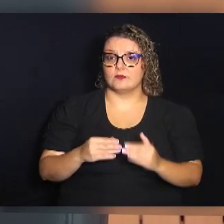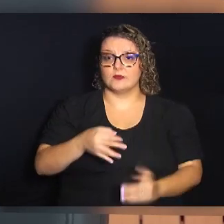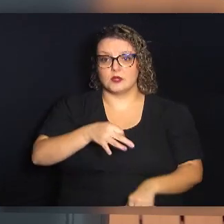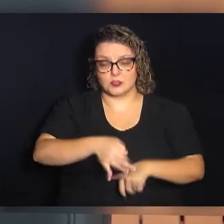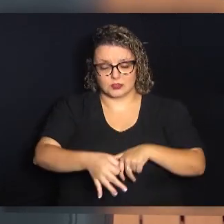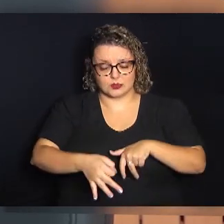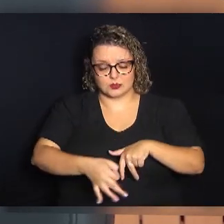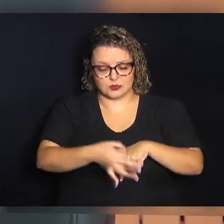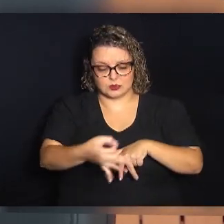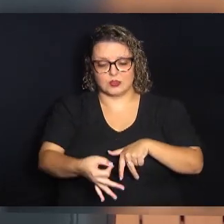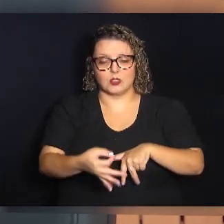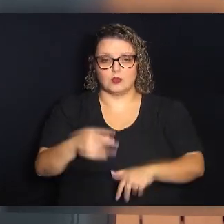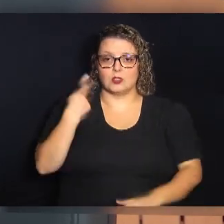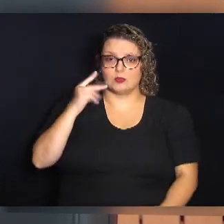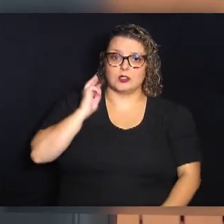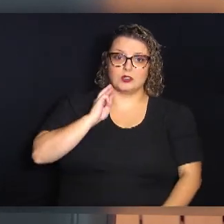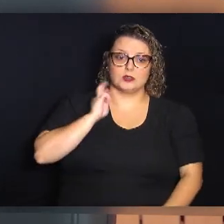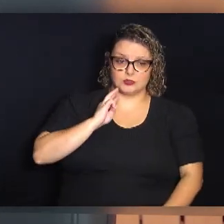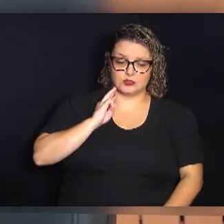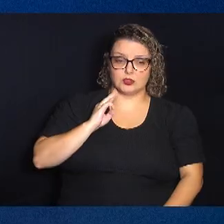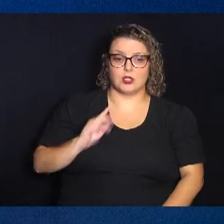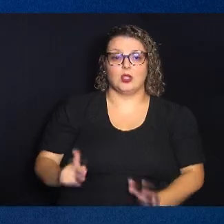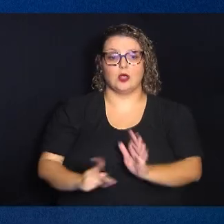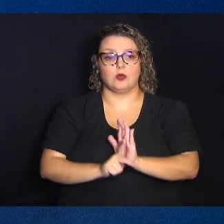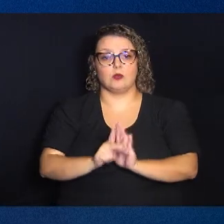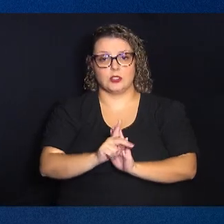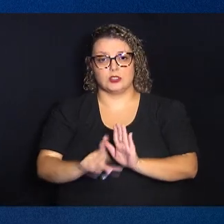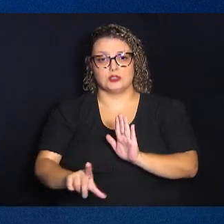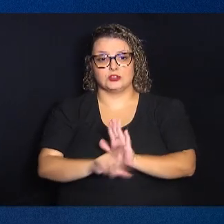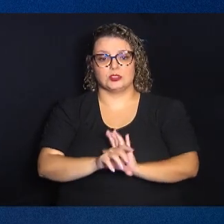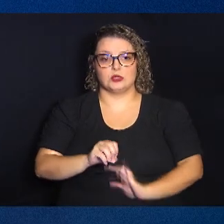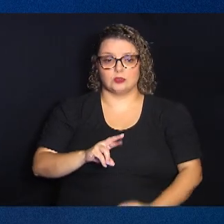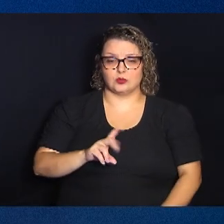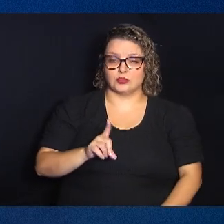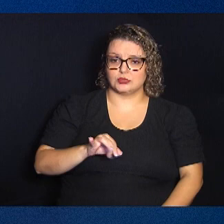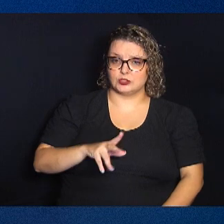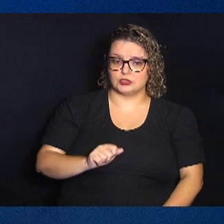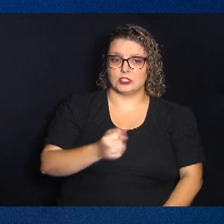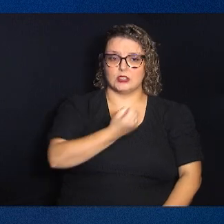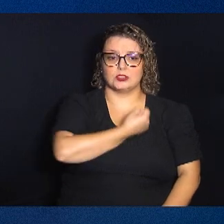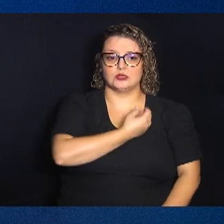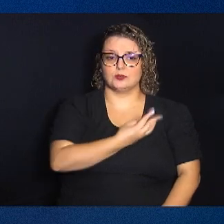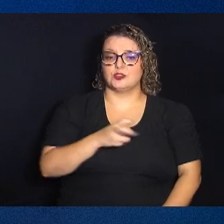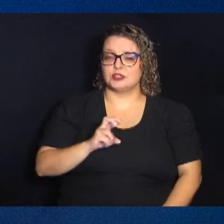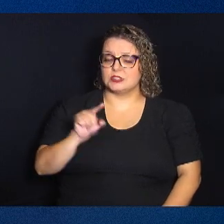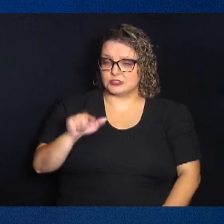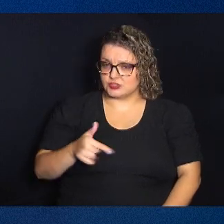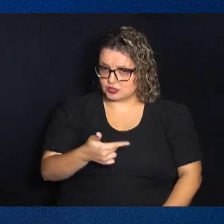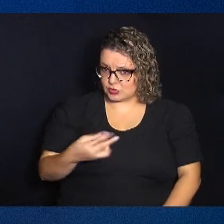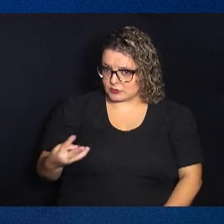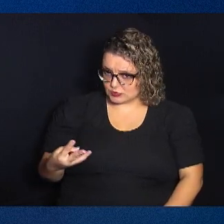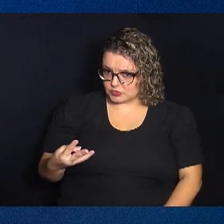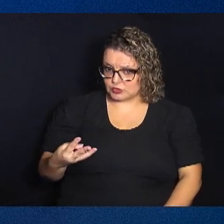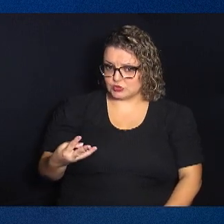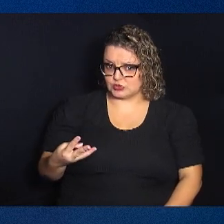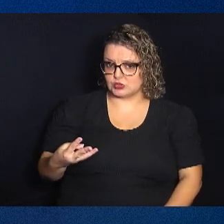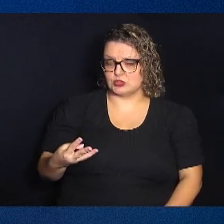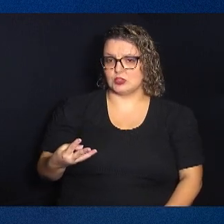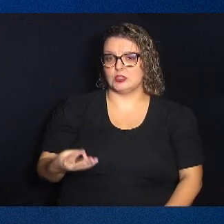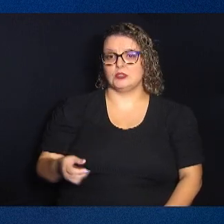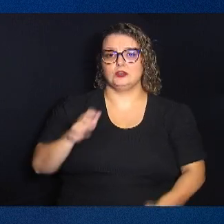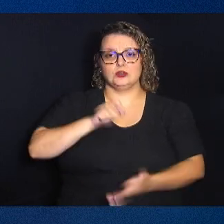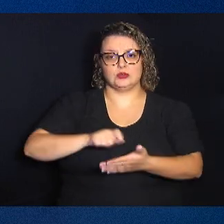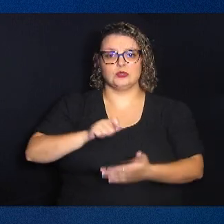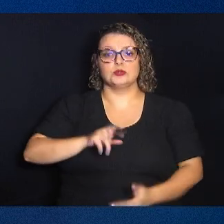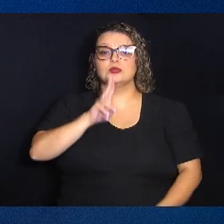foi sugerido pelo vereador Cecílio Santos ao projeto de lei ordinária de número 35 de 2023 de